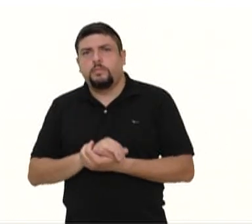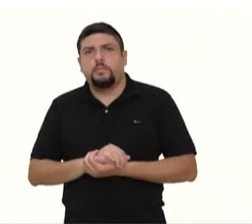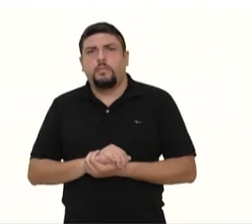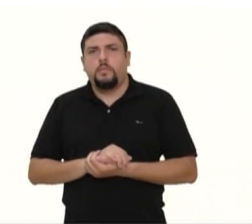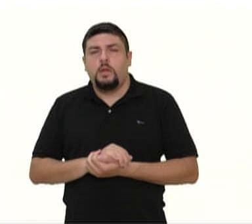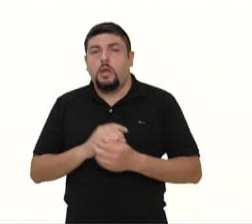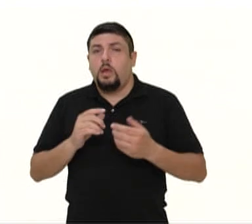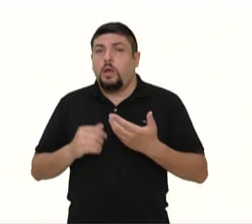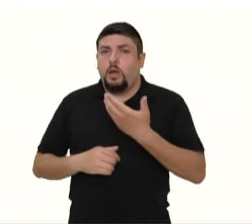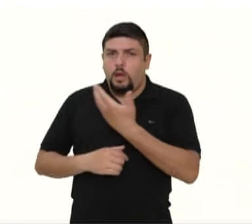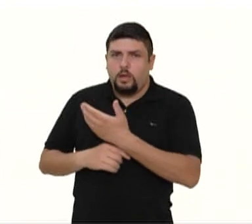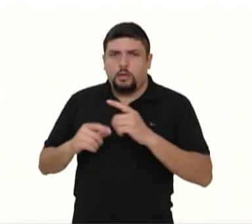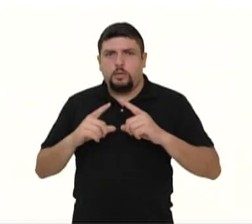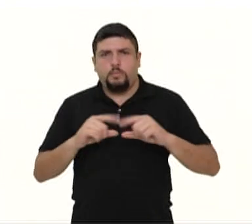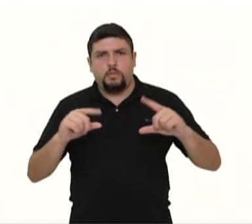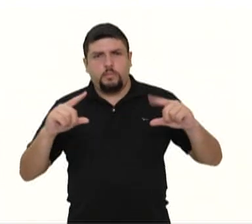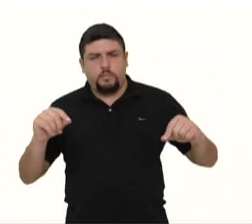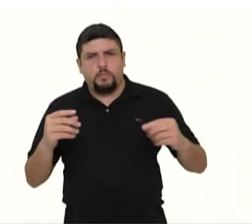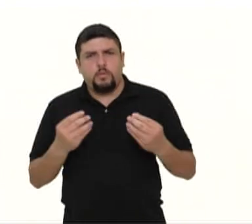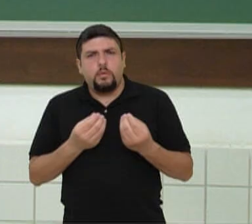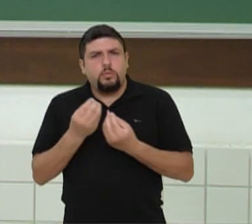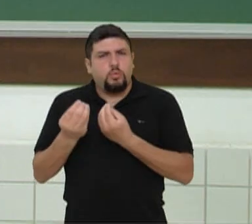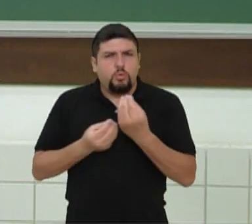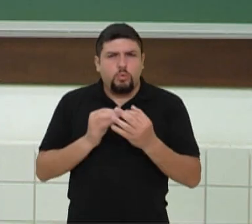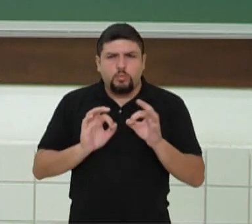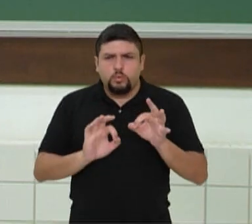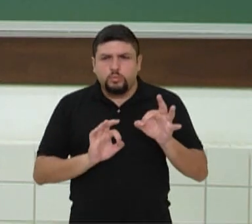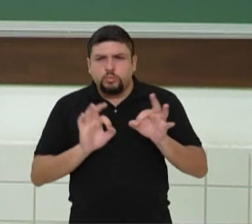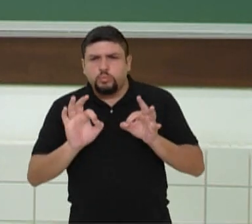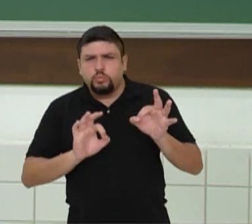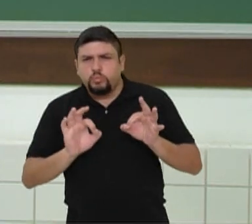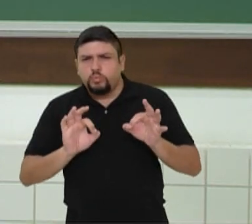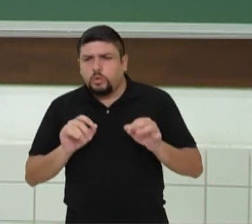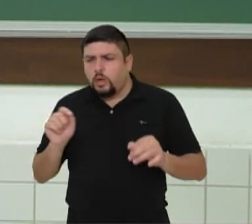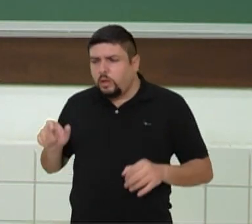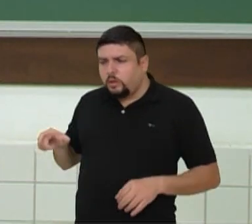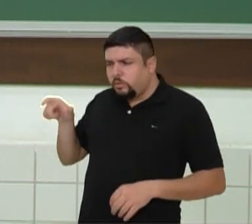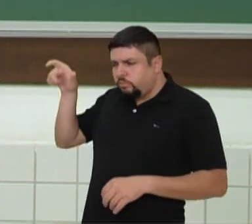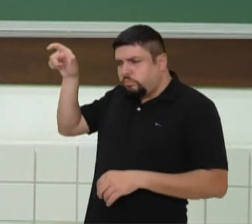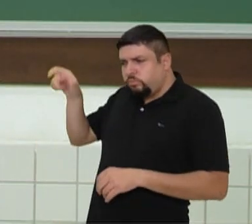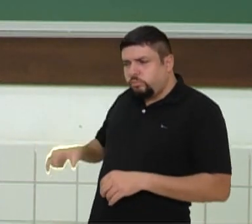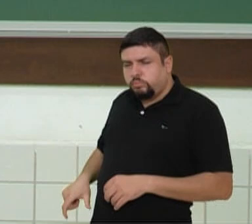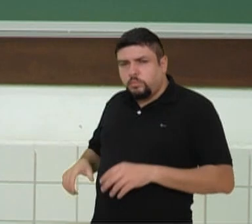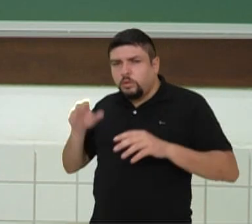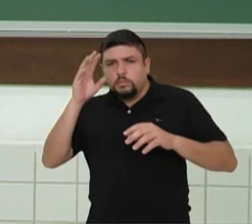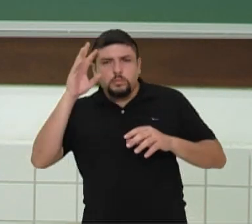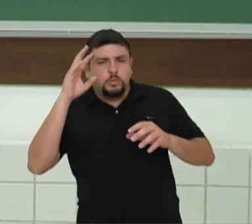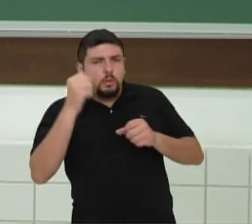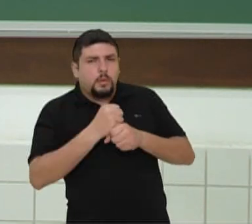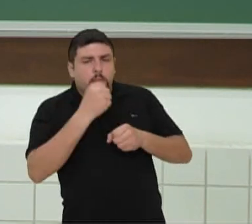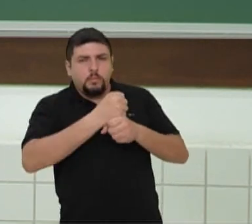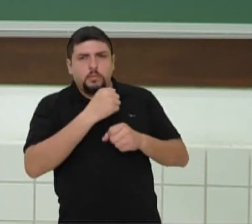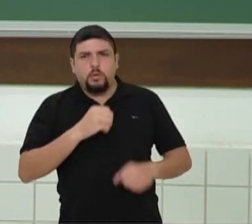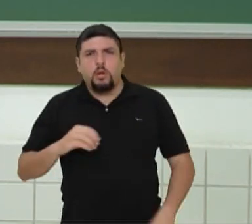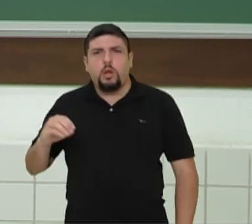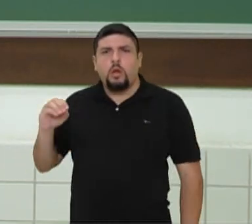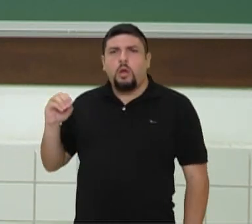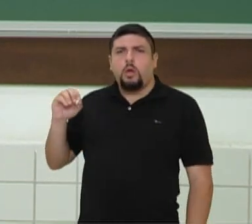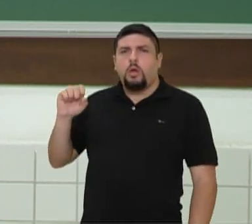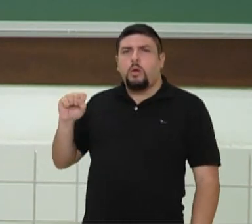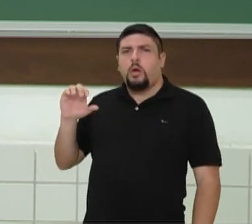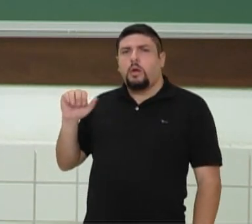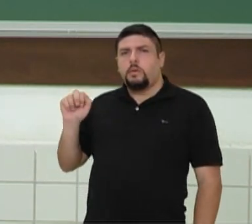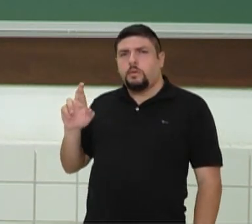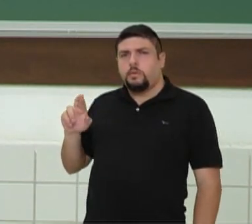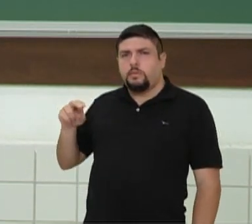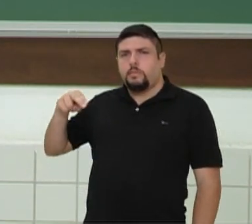aqui de maneira esquemática por quem idealizou seus edifícios, o Oscar Niemeyer. Lembra-se aquele arquiteto famoso, o professor